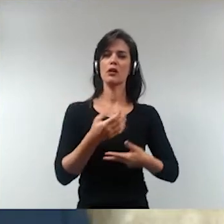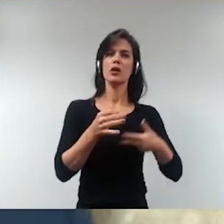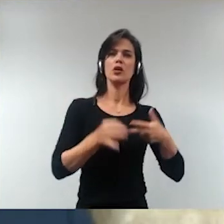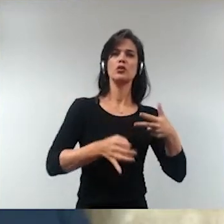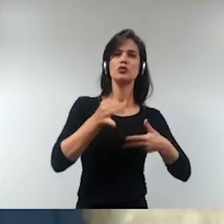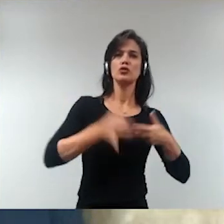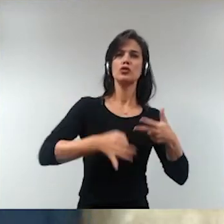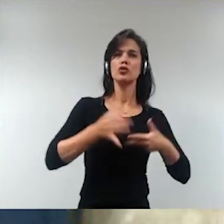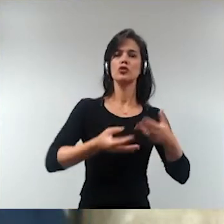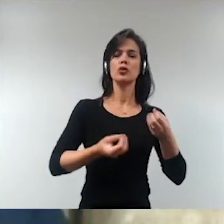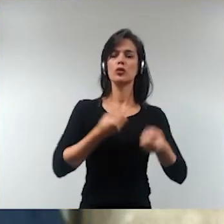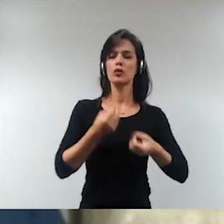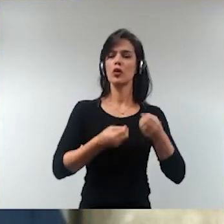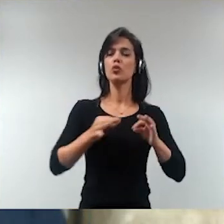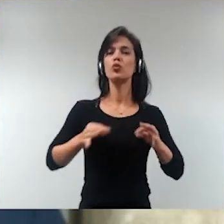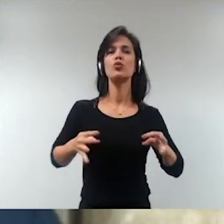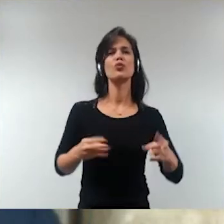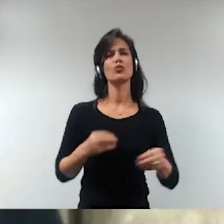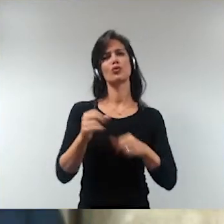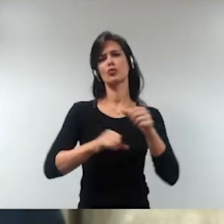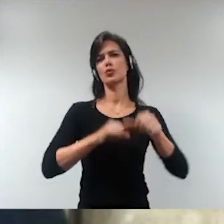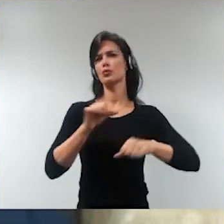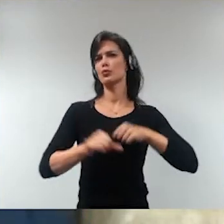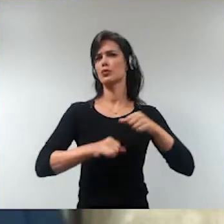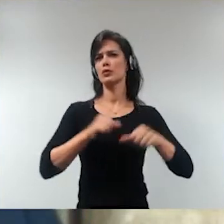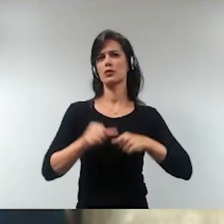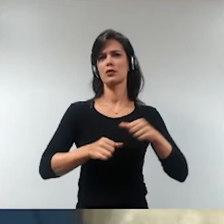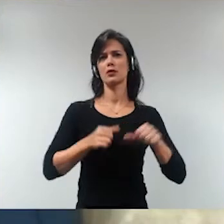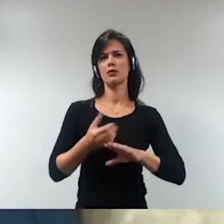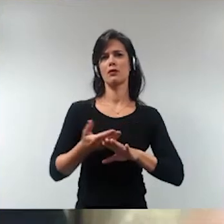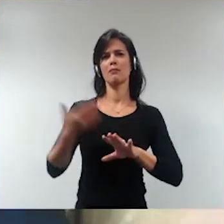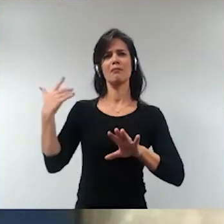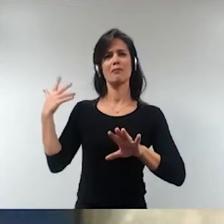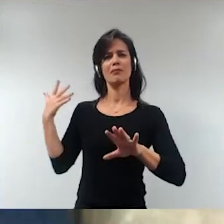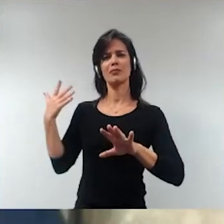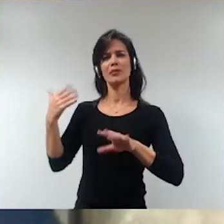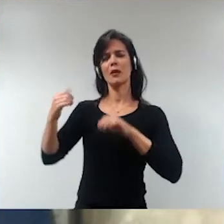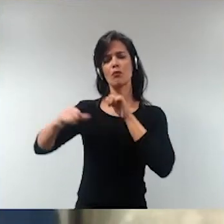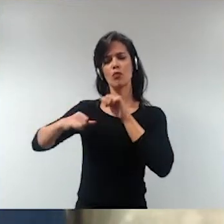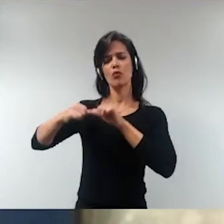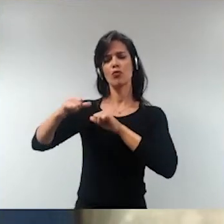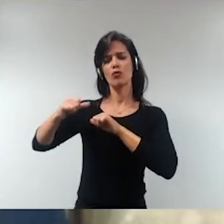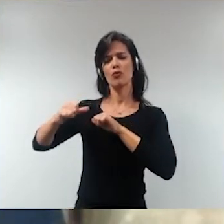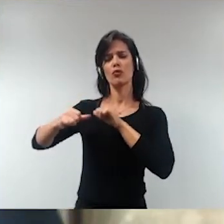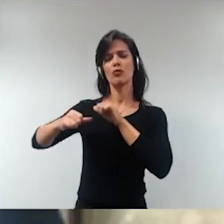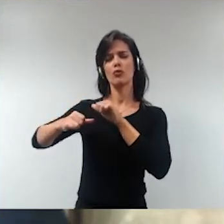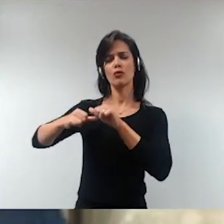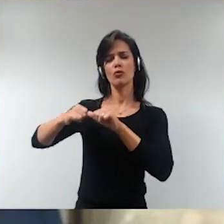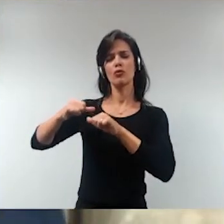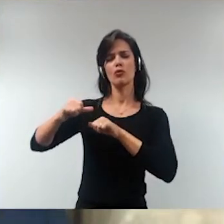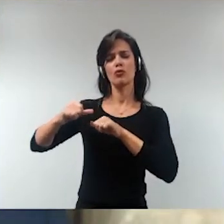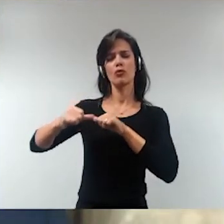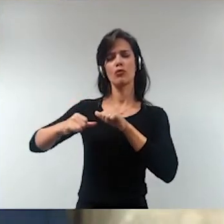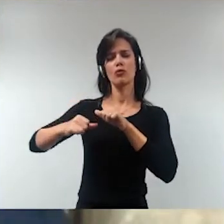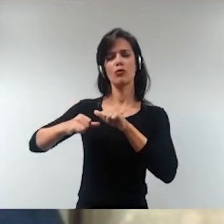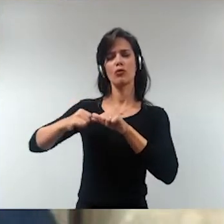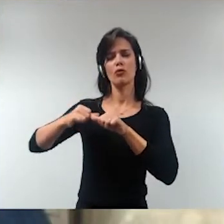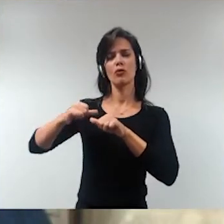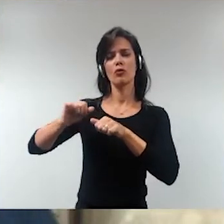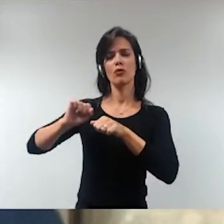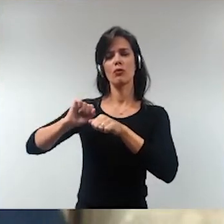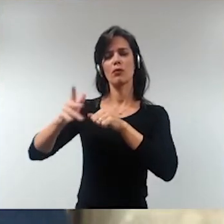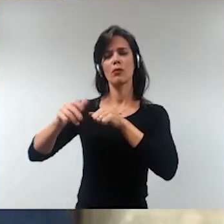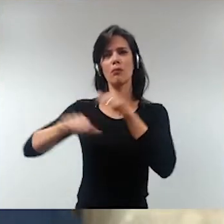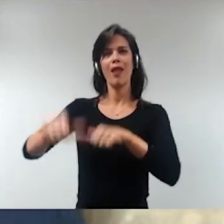julgando, tudo isso foi modificado, mudanças que já vinham acontecendo de forma bem gradativa, que foram muito aceleradas por conta